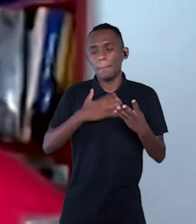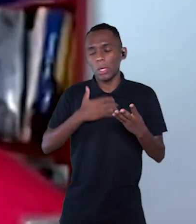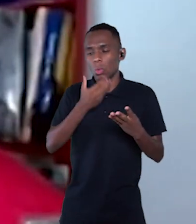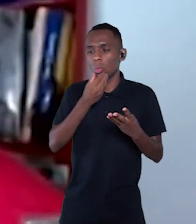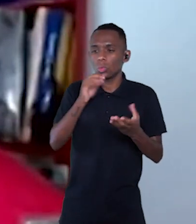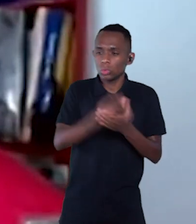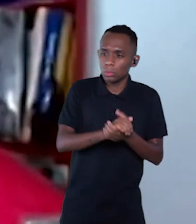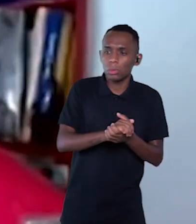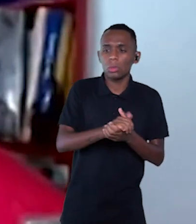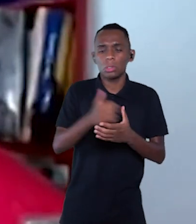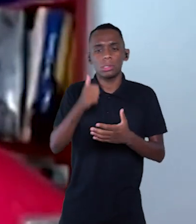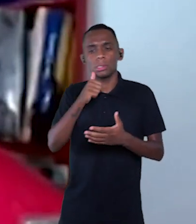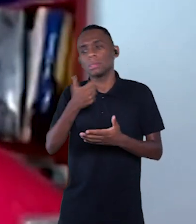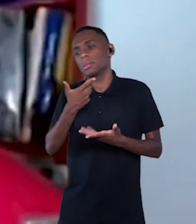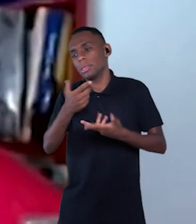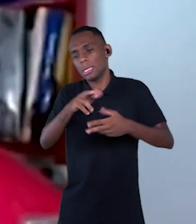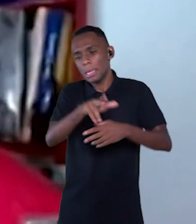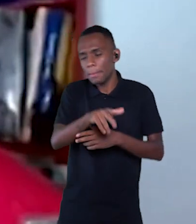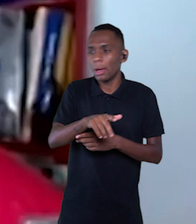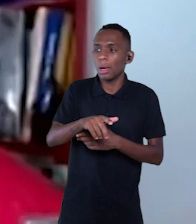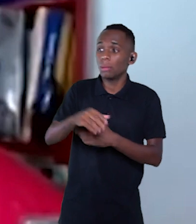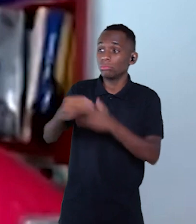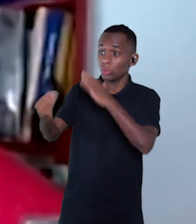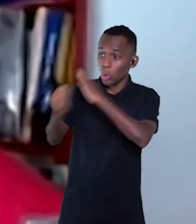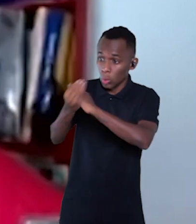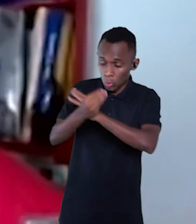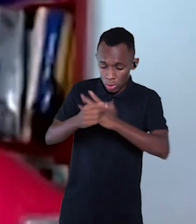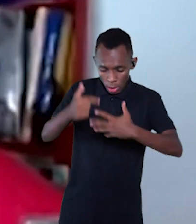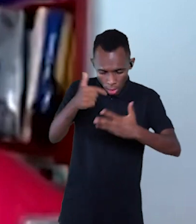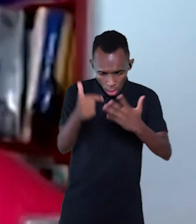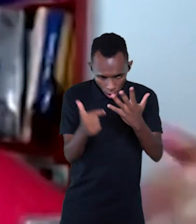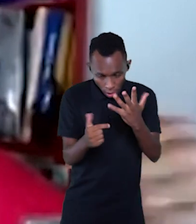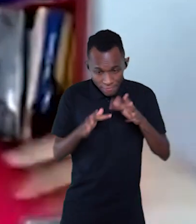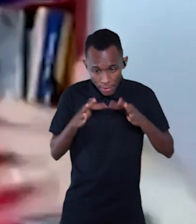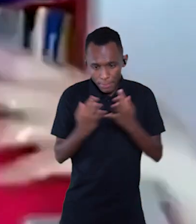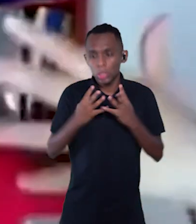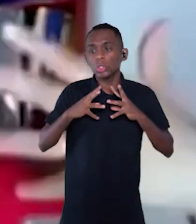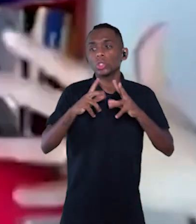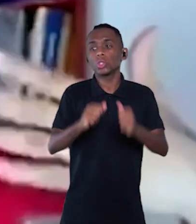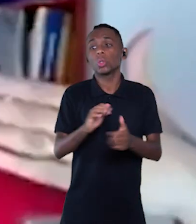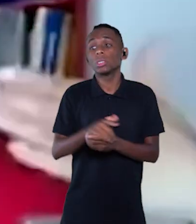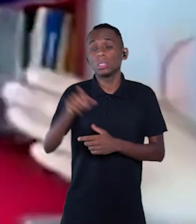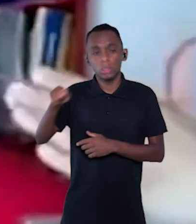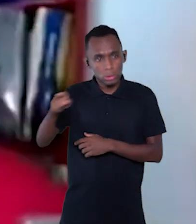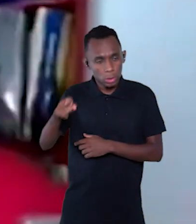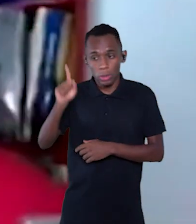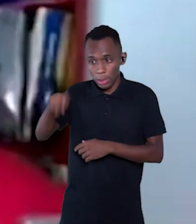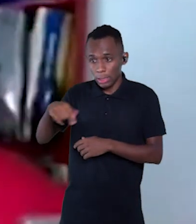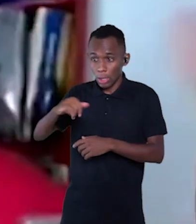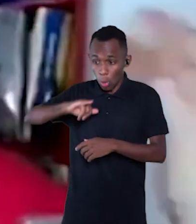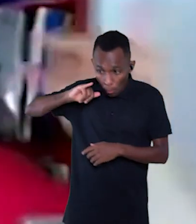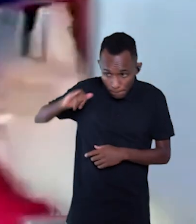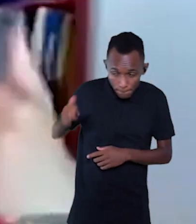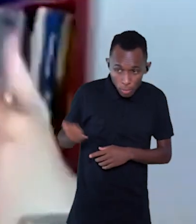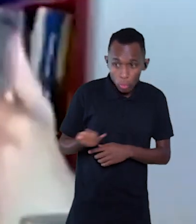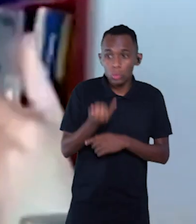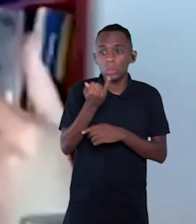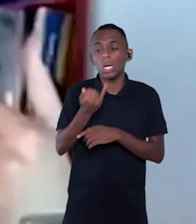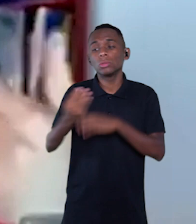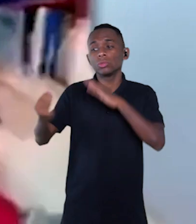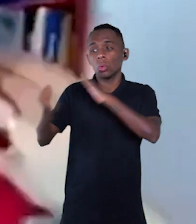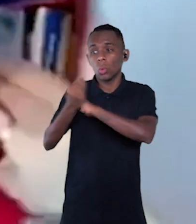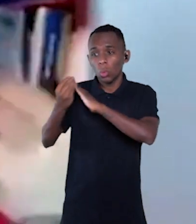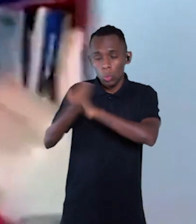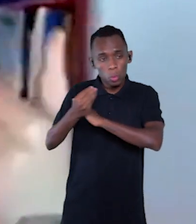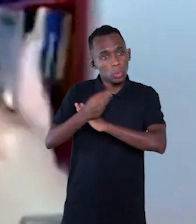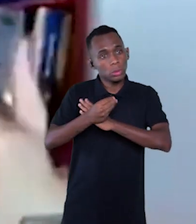da minha irmã. Então, veja, esse é o médico que ele é a porta de entrada para a gente do sistema e ele cuida de